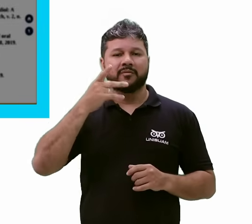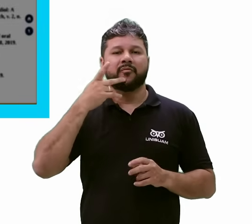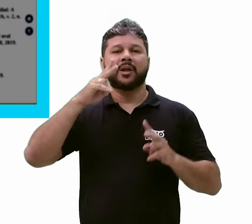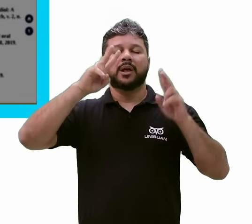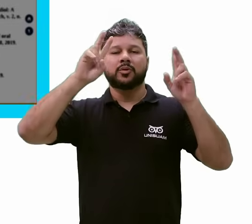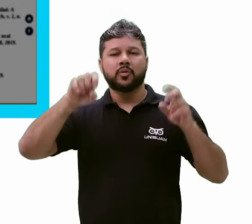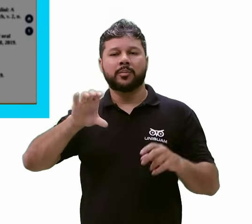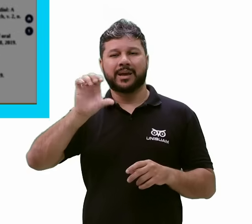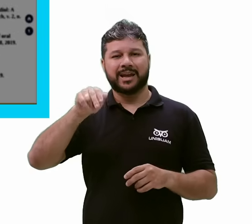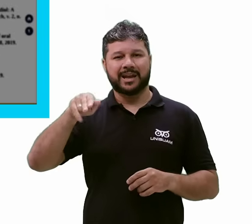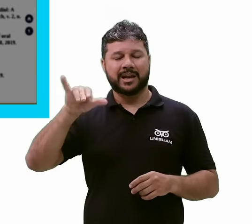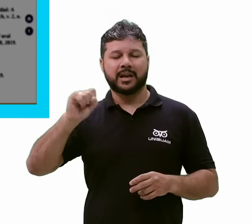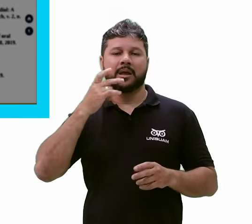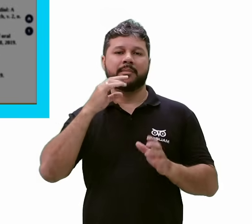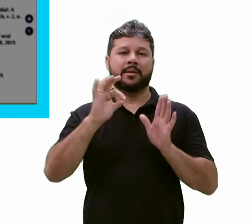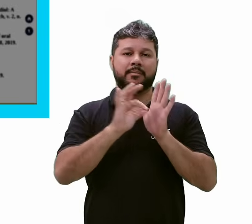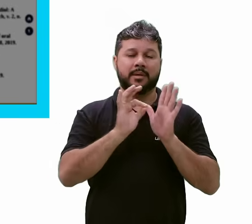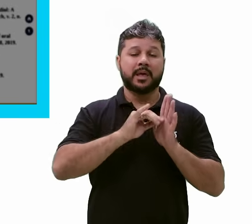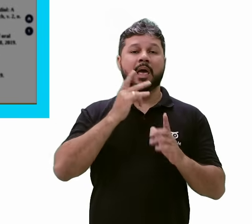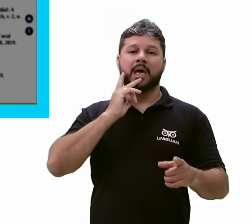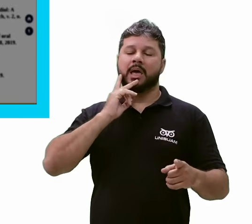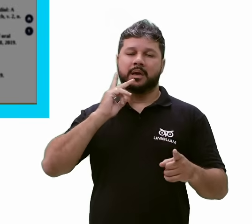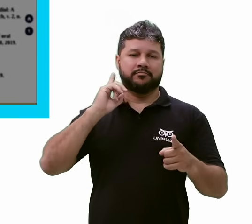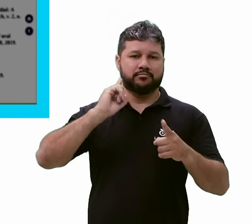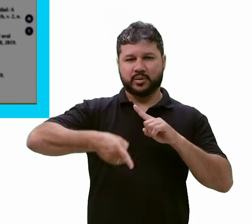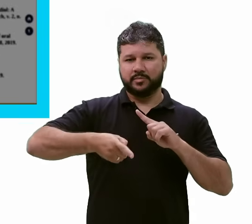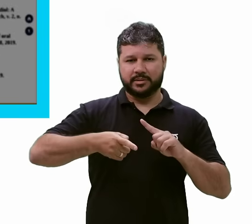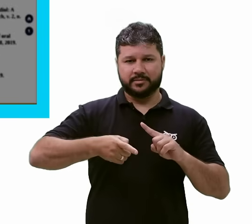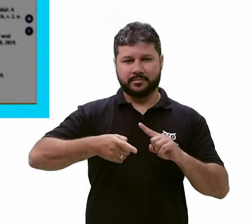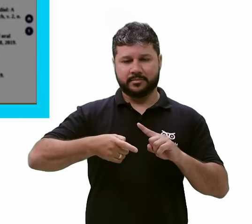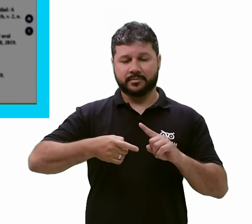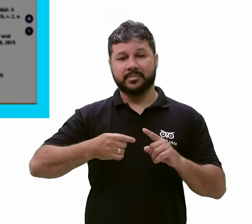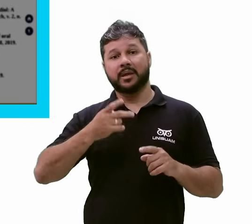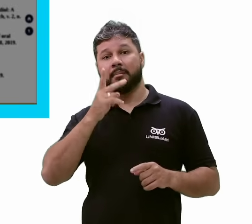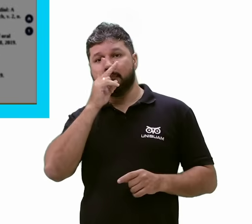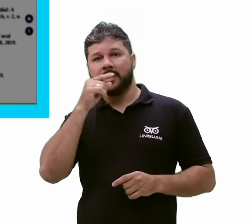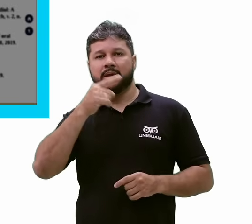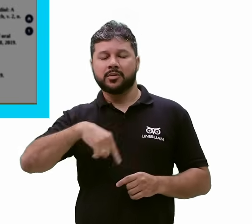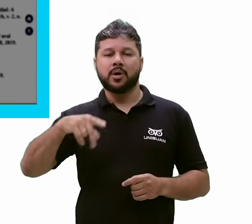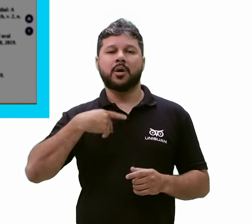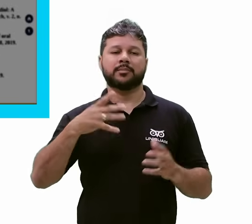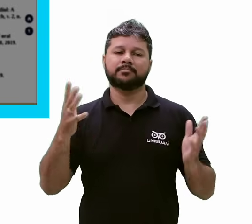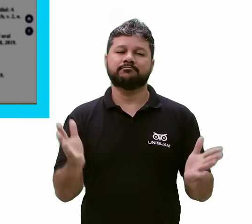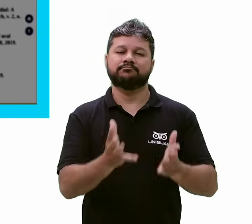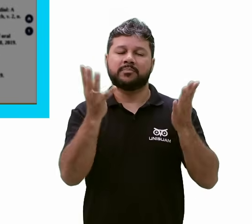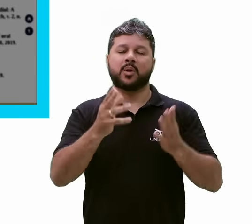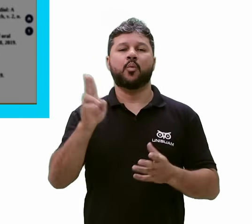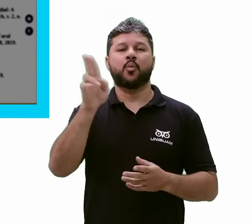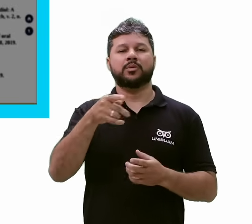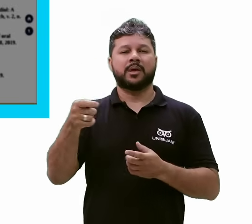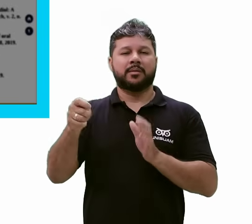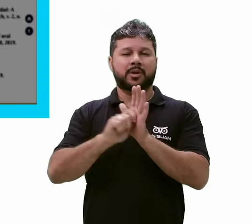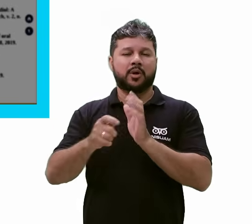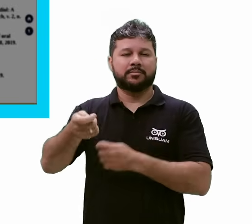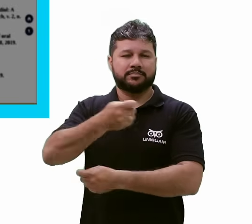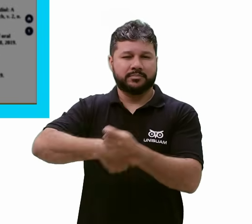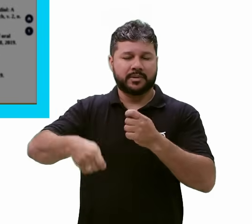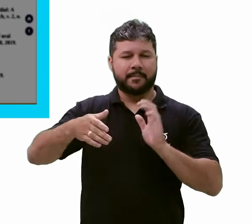Instagram, falar de cannabis, de maconha, é ilegal ainda. É como se a gente estivesse incitando o tráfico de